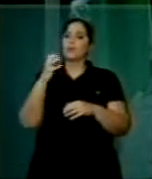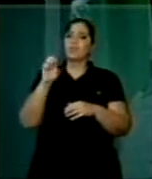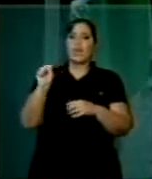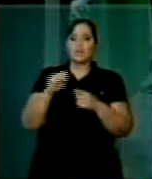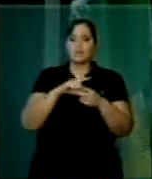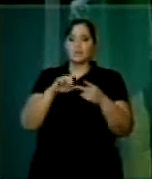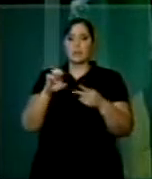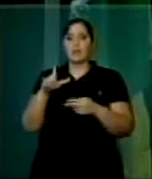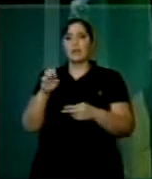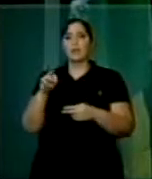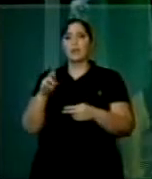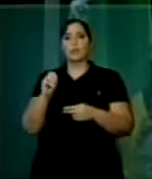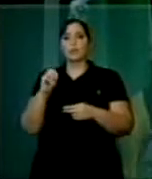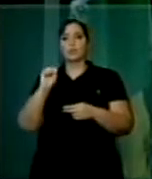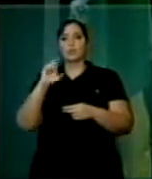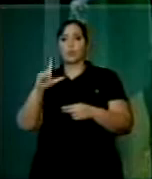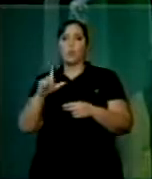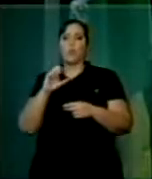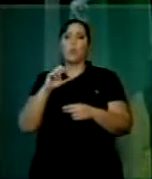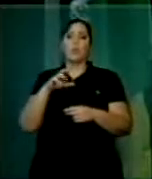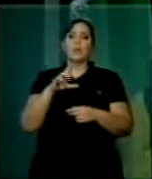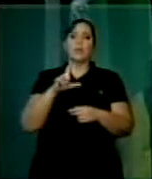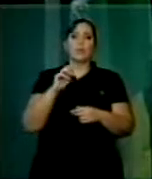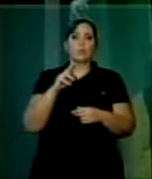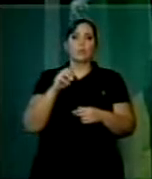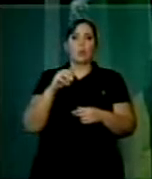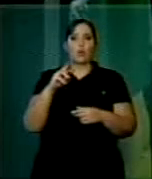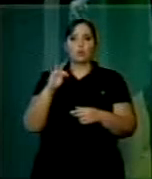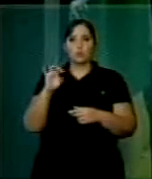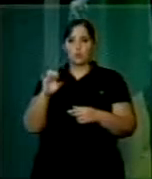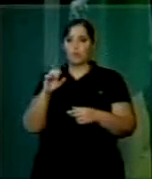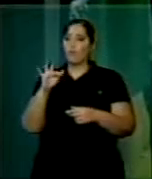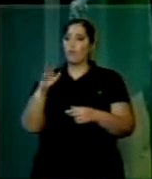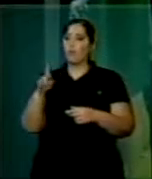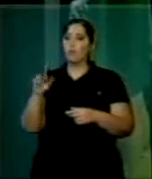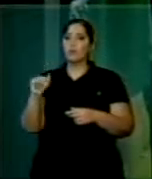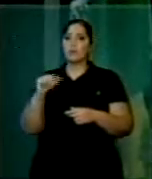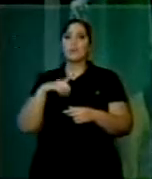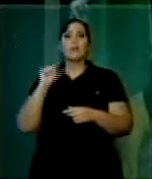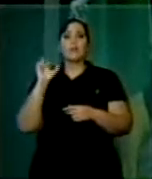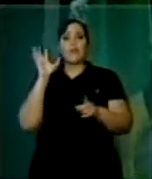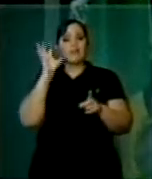Eletrosul, Eletronorte, a própria Furnas, elas têm uma incidência sobre